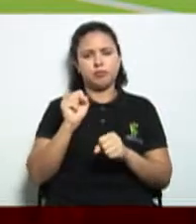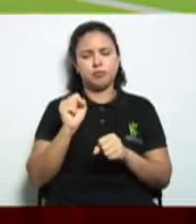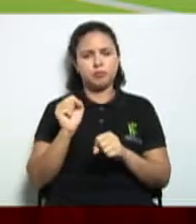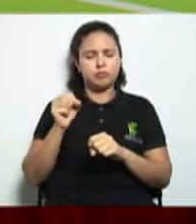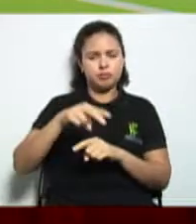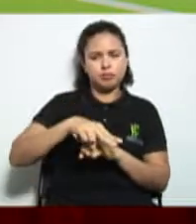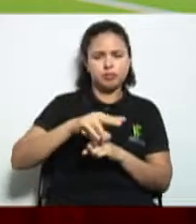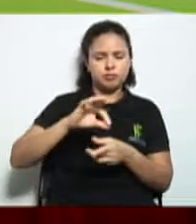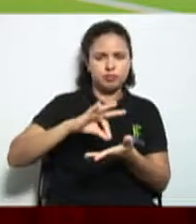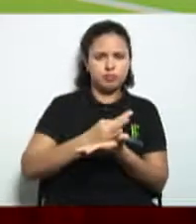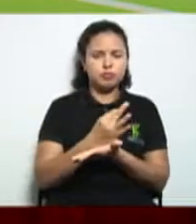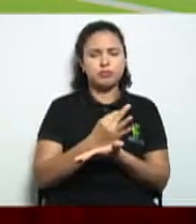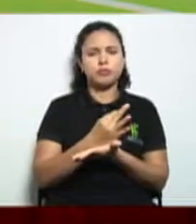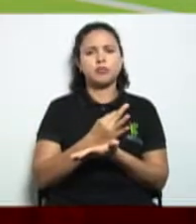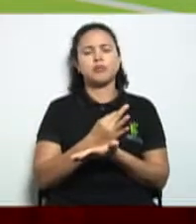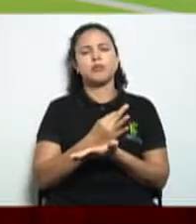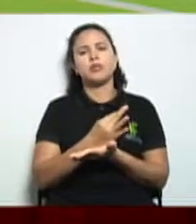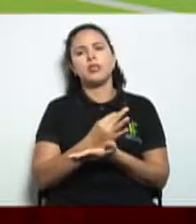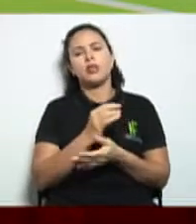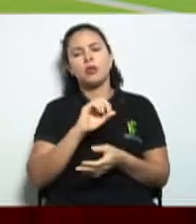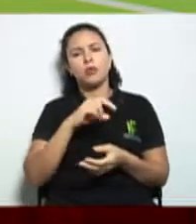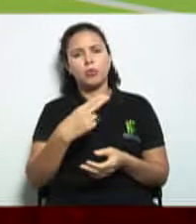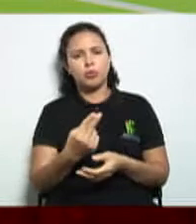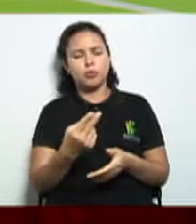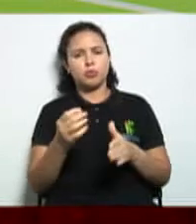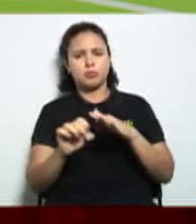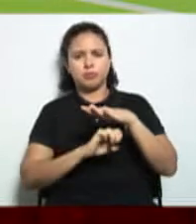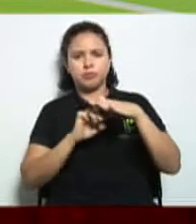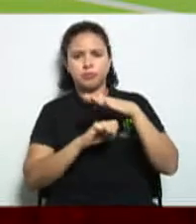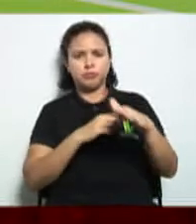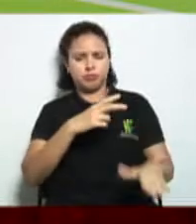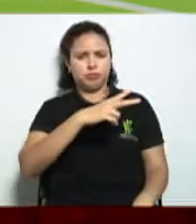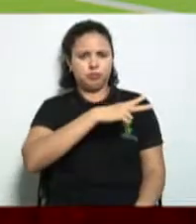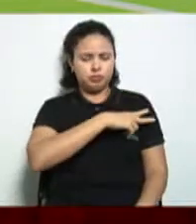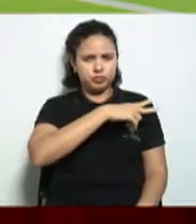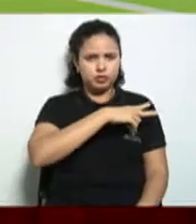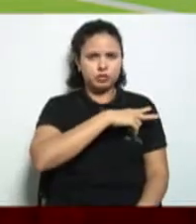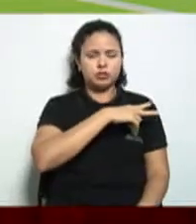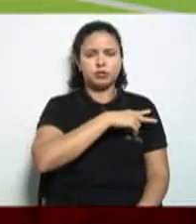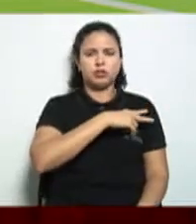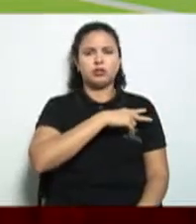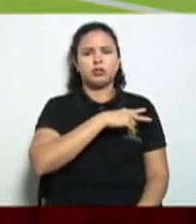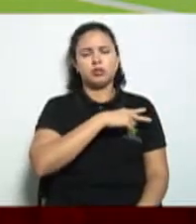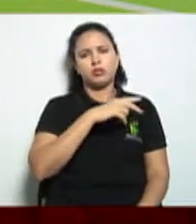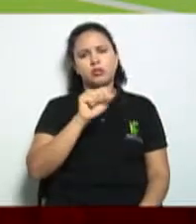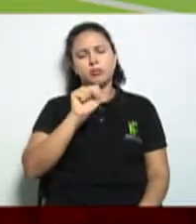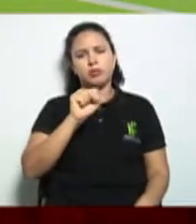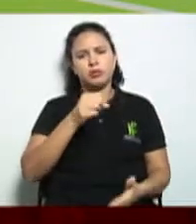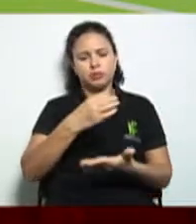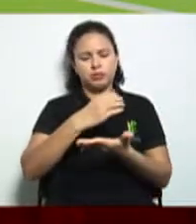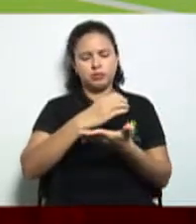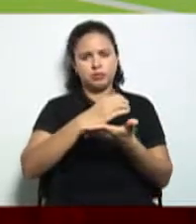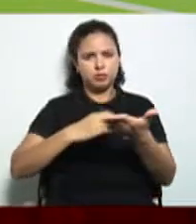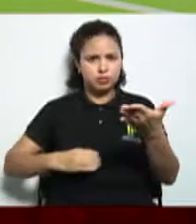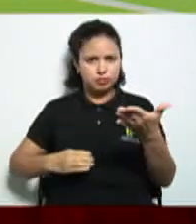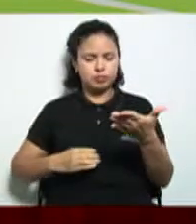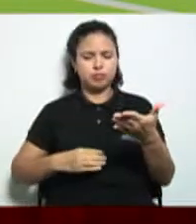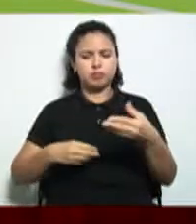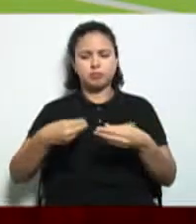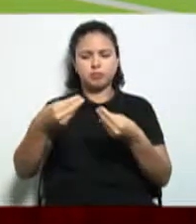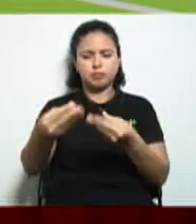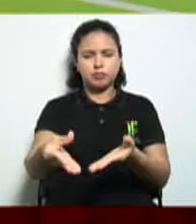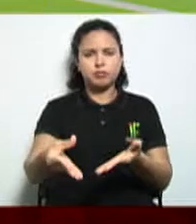também faz um processo seletivo. Aí você coloca, você vai lá, entrega o seu currículo, fala que é aluno de tal curso e se a empresa se